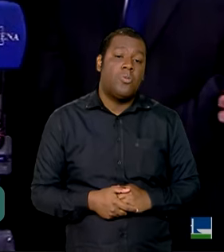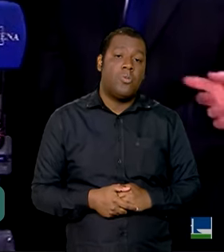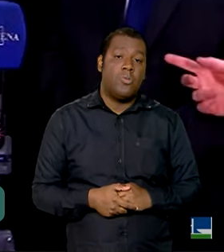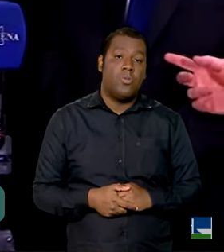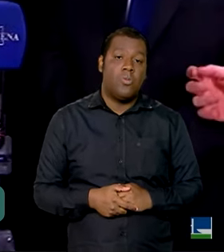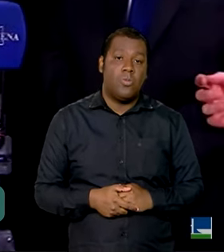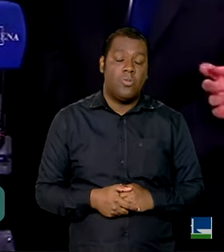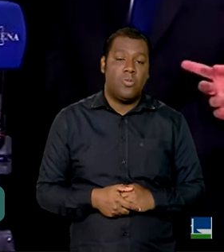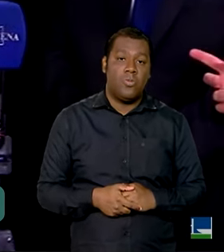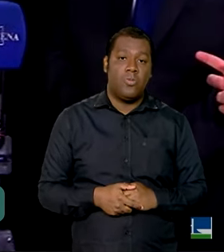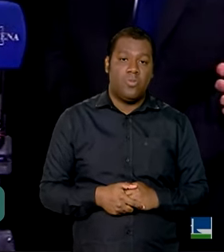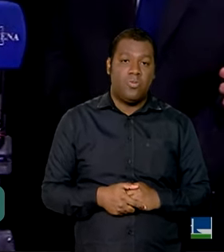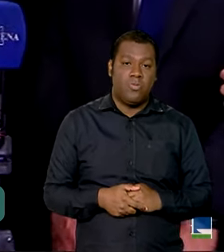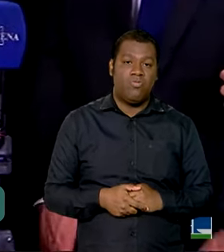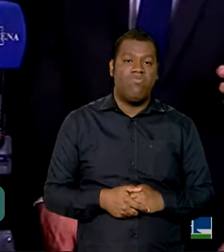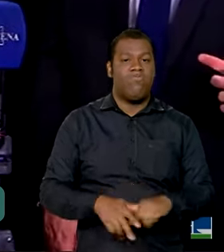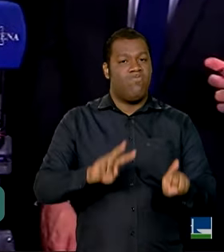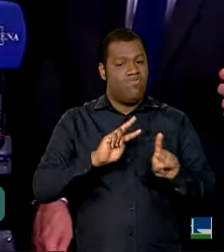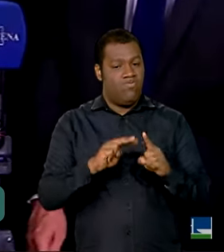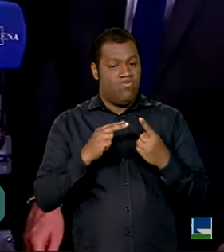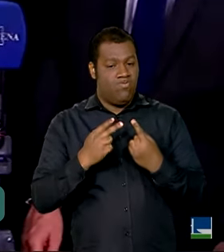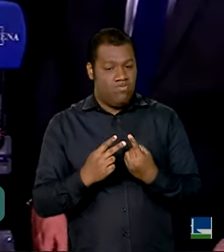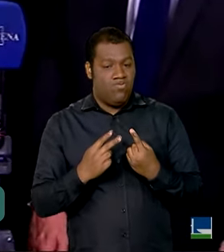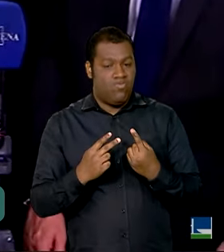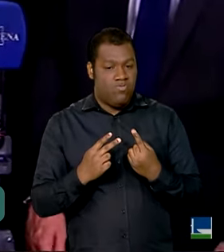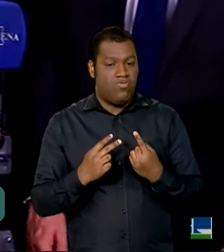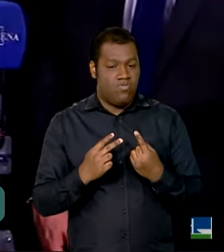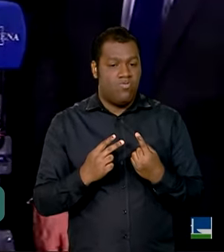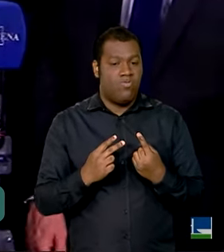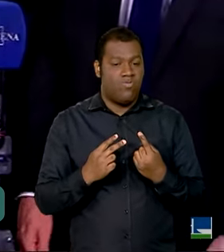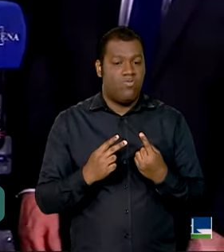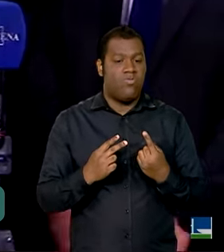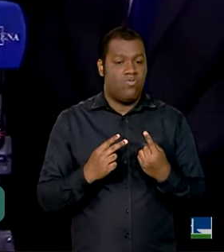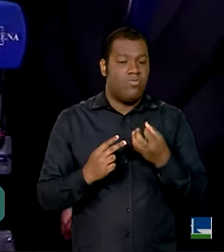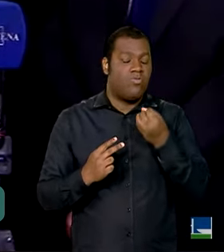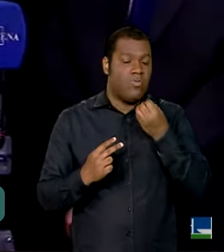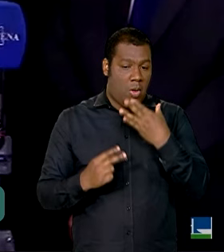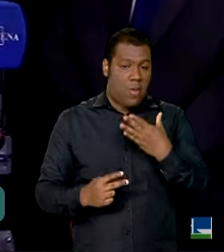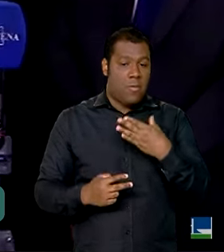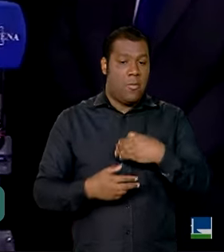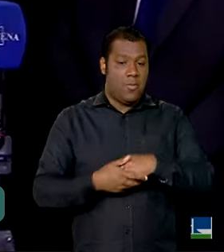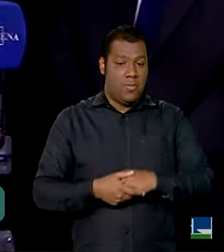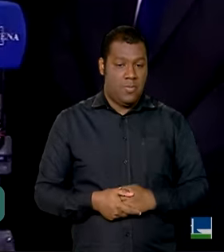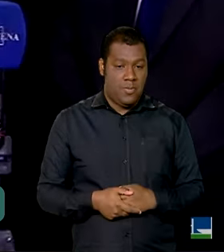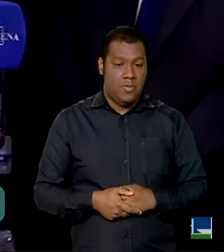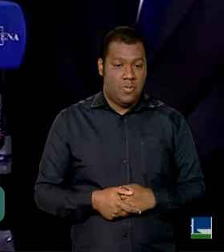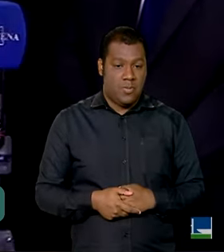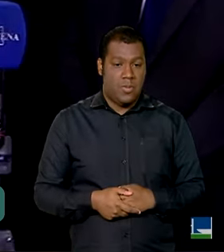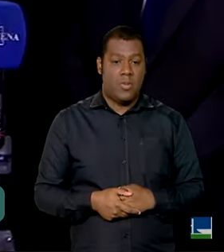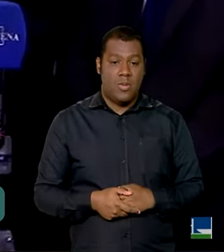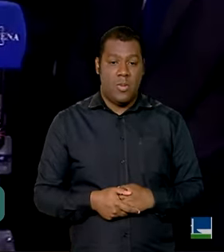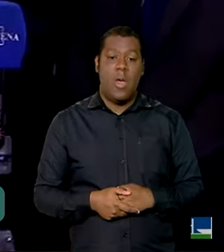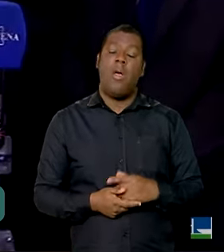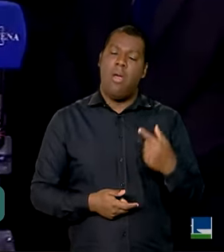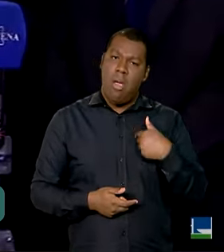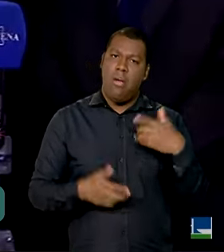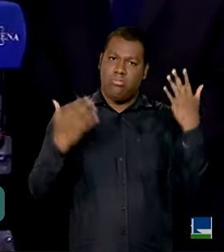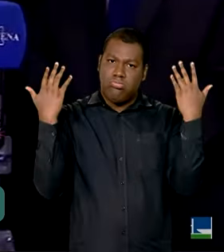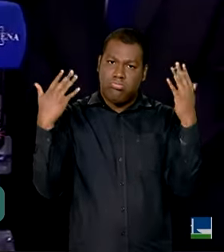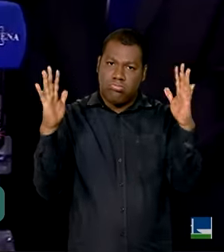muito confiantes no processo. Eu fiz mais uma vez questão de